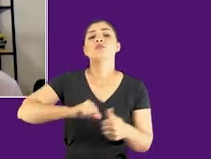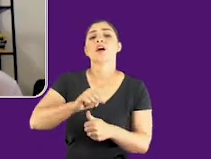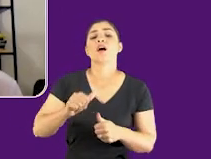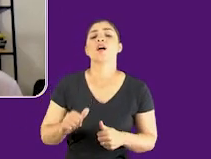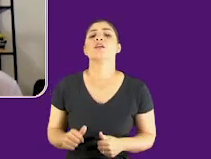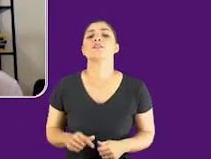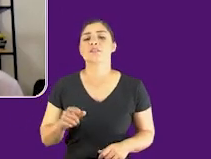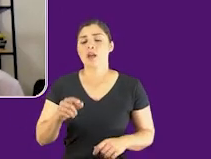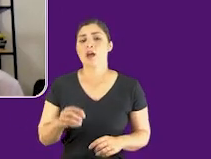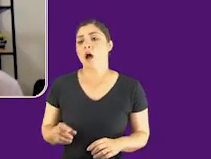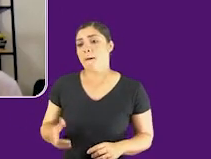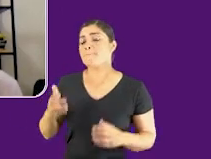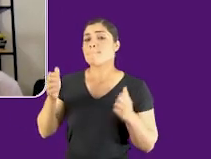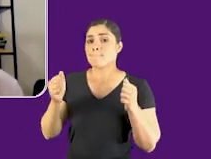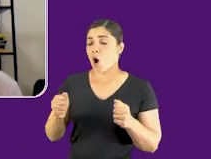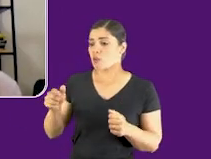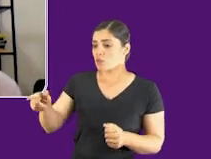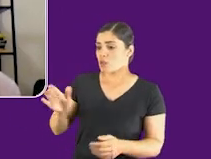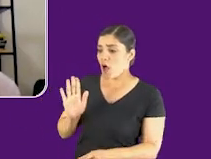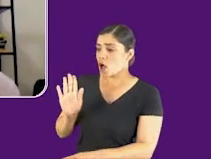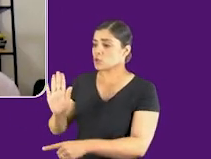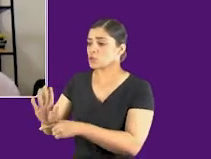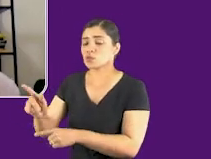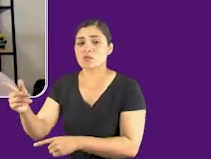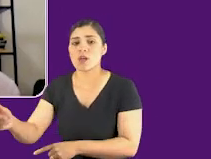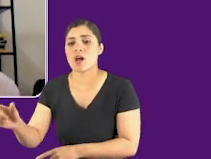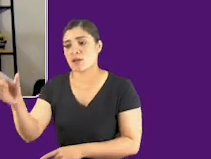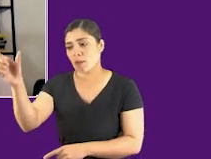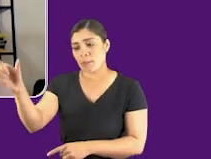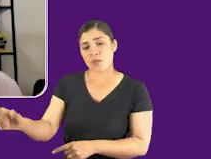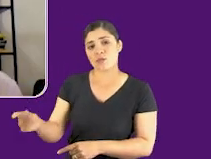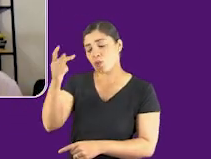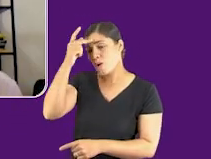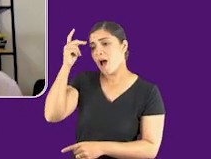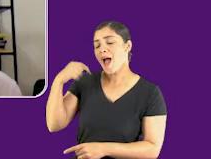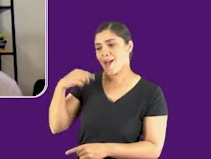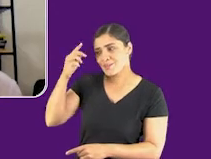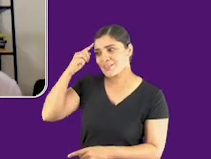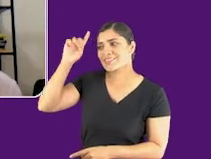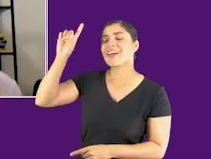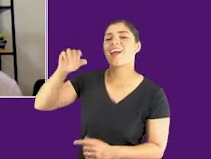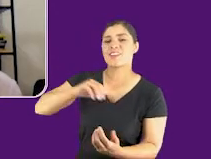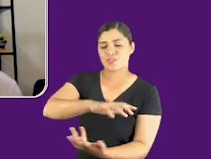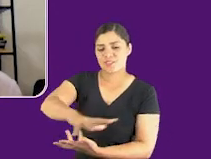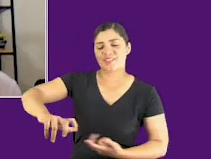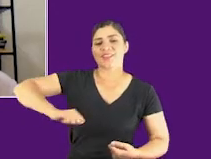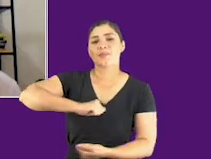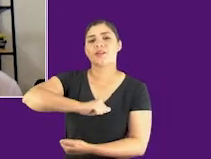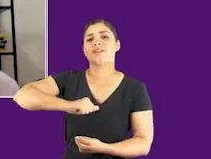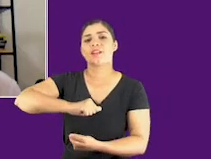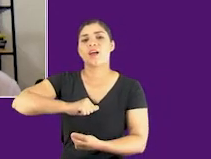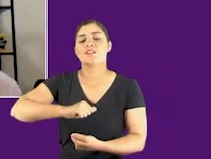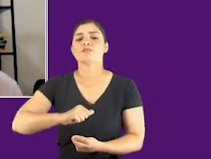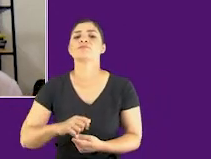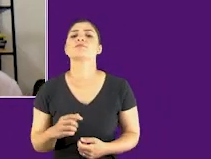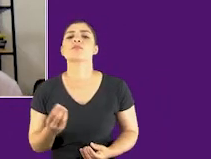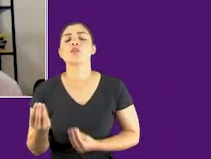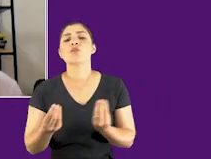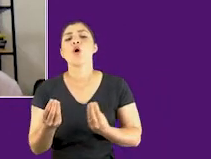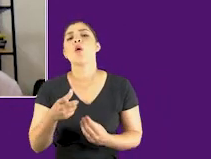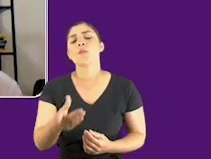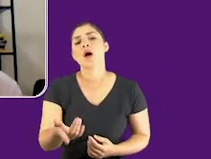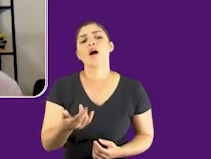consumidores para que eles possam os cara engajados em prol desta sustentabilidade e que a gente consiga avançar